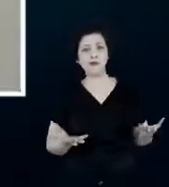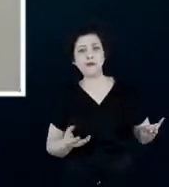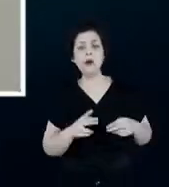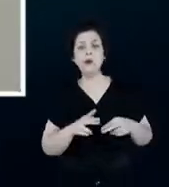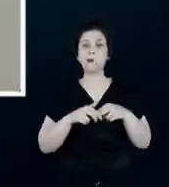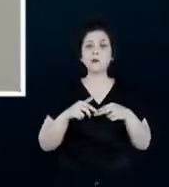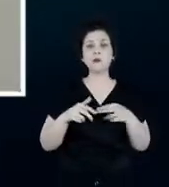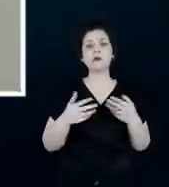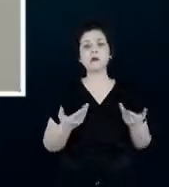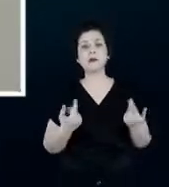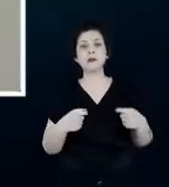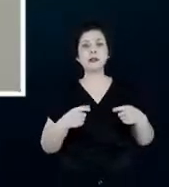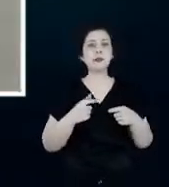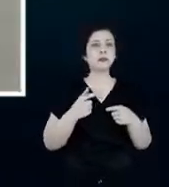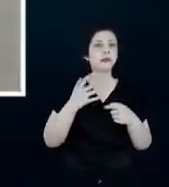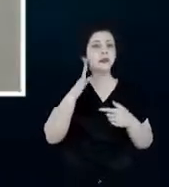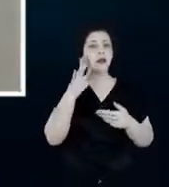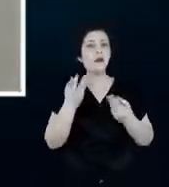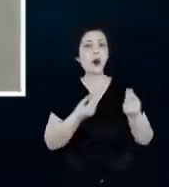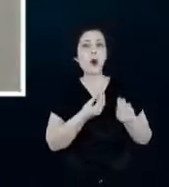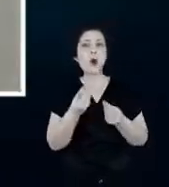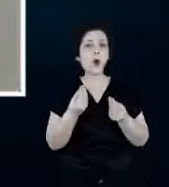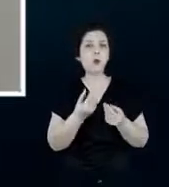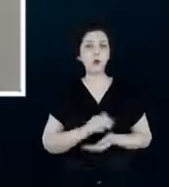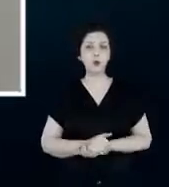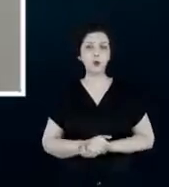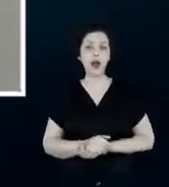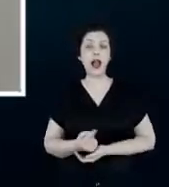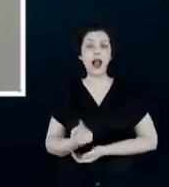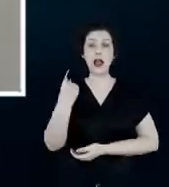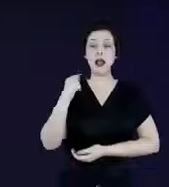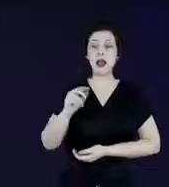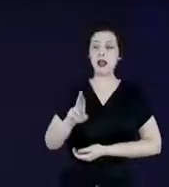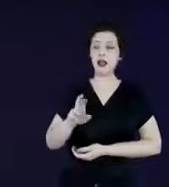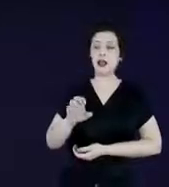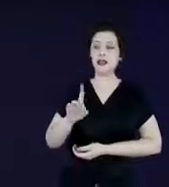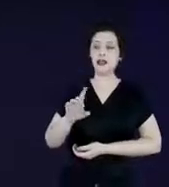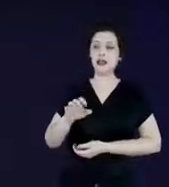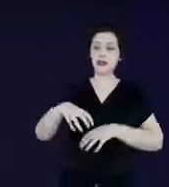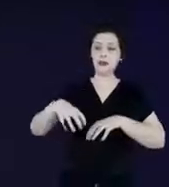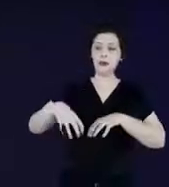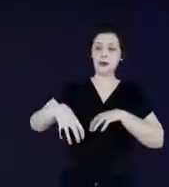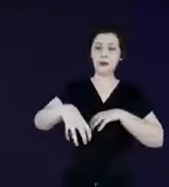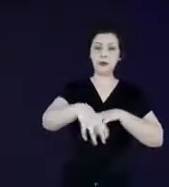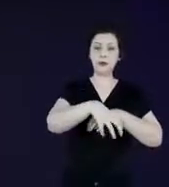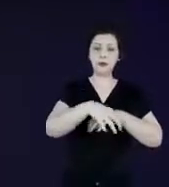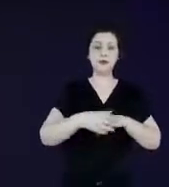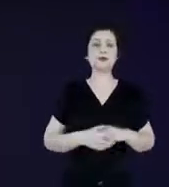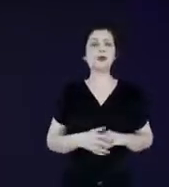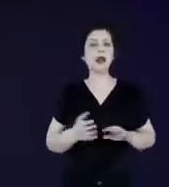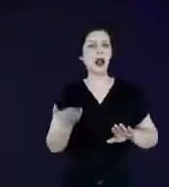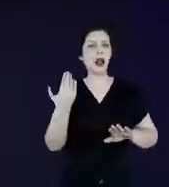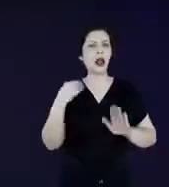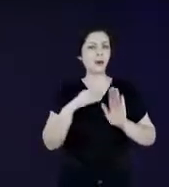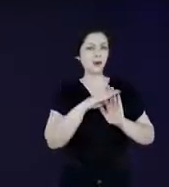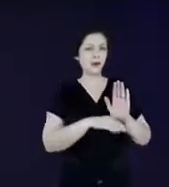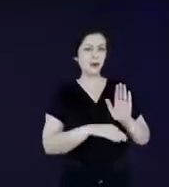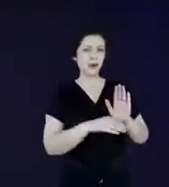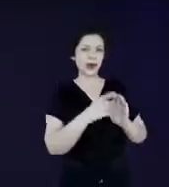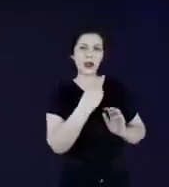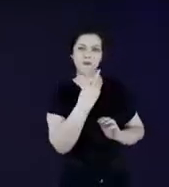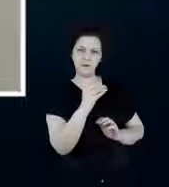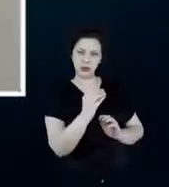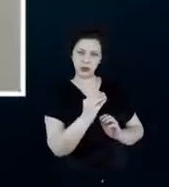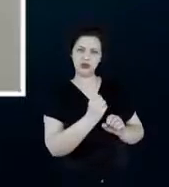programas de universalização de acesso. Quando era por rede, a gente evoluiu muito, né, no programa Luz para Todos em 2 décadas,